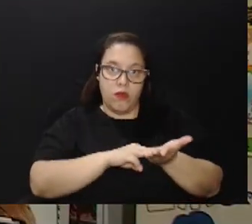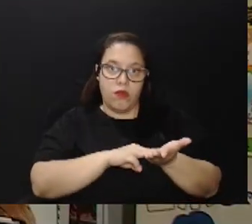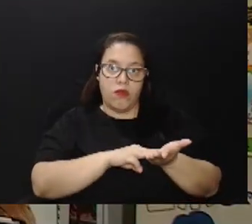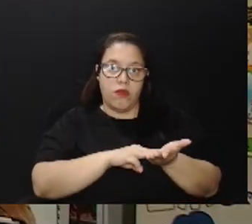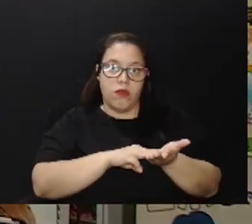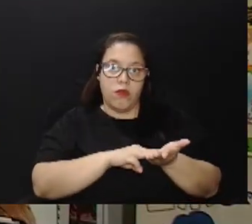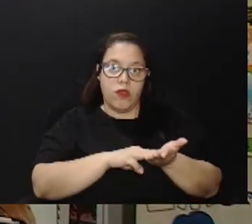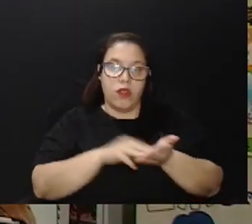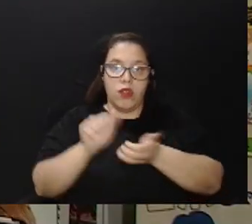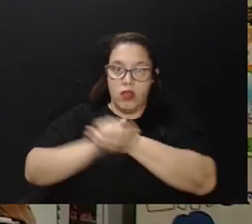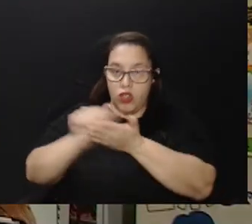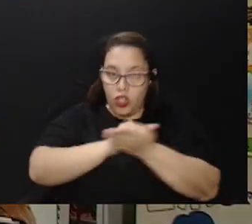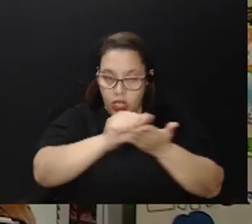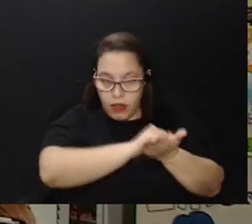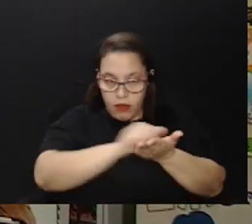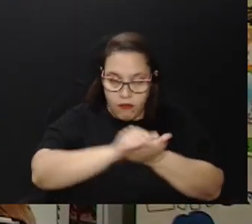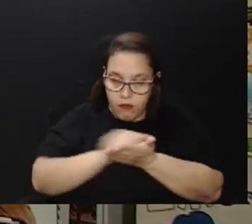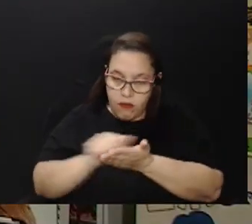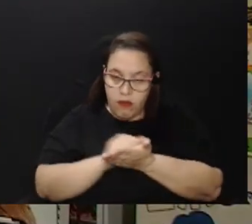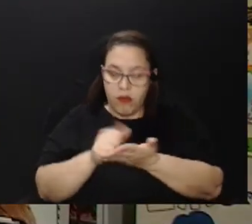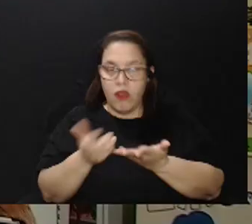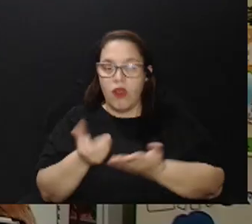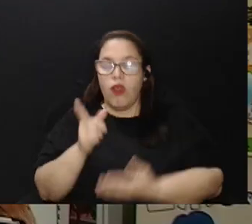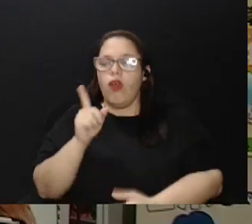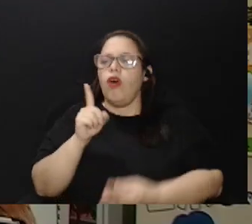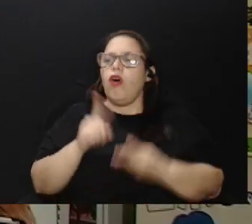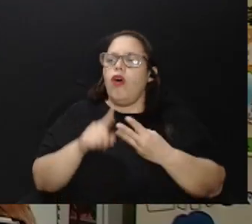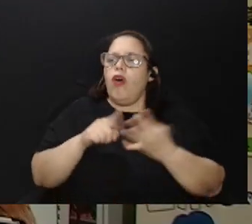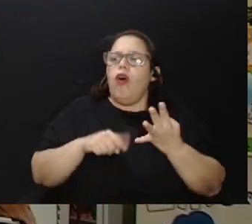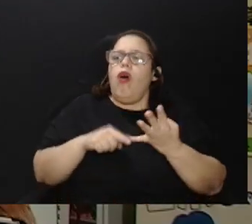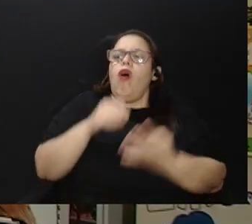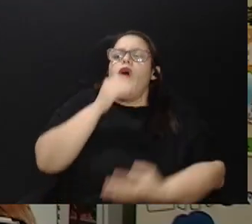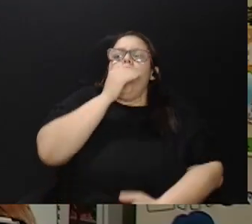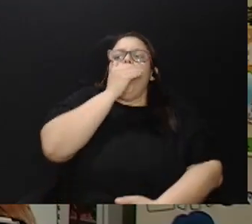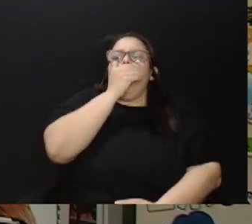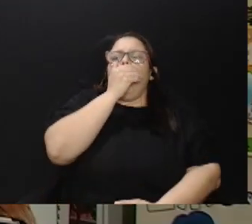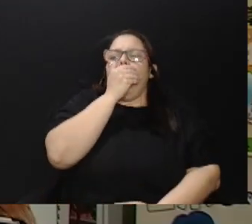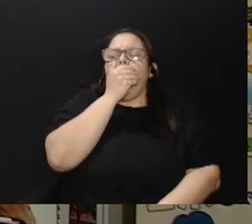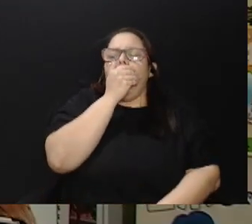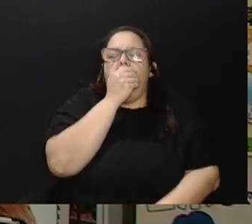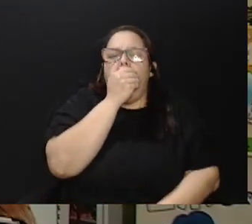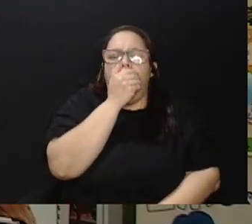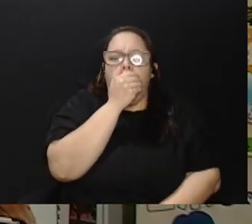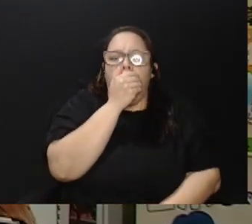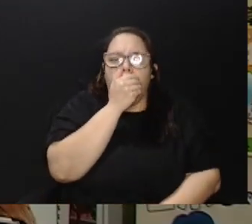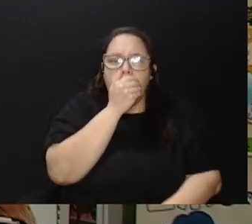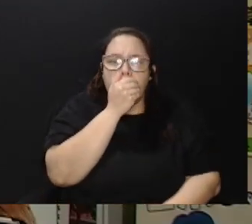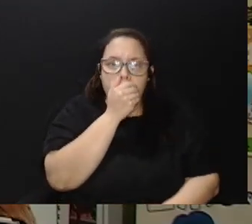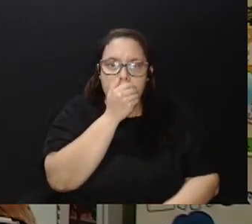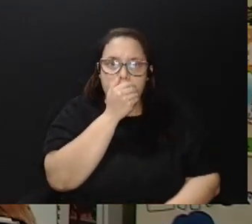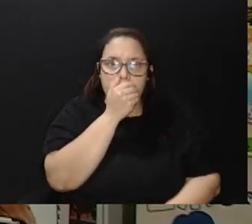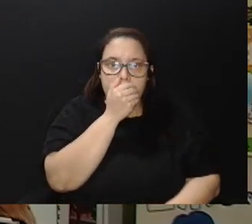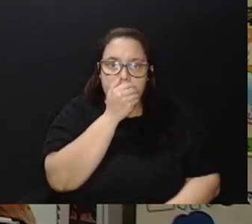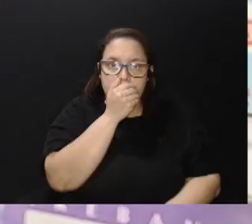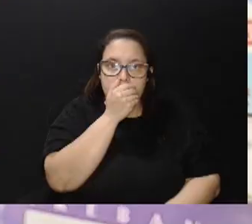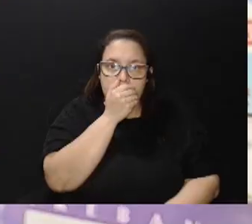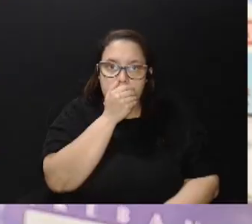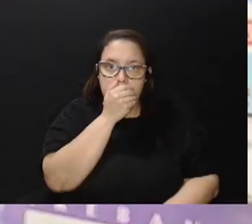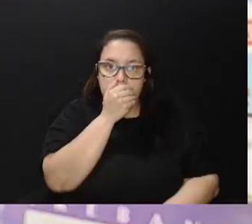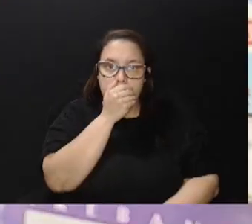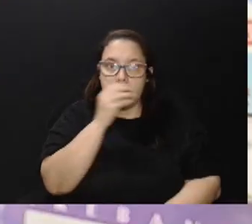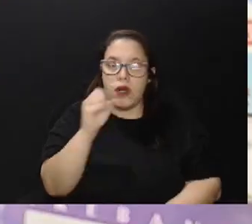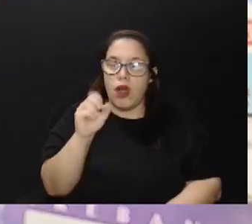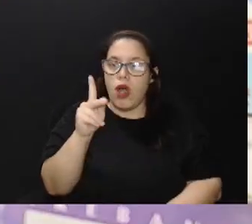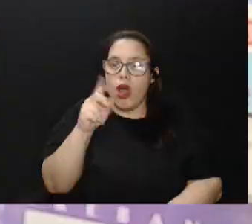lavanderia. E o que mais que eles faziam? Os primeiros comerciantes eram... teve até uma fábrica de balas, Aoki, na Vila Industrial.